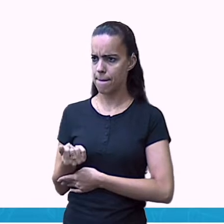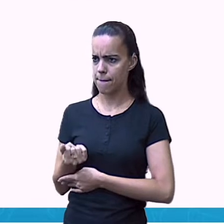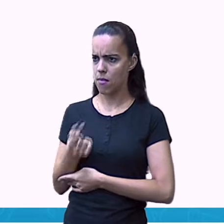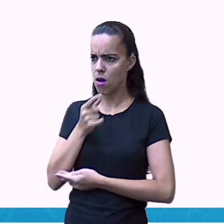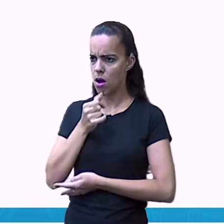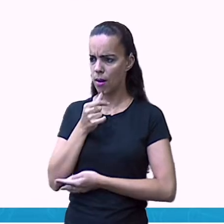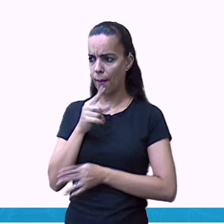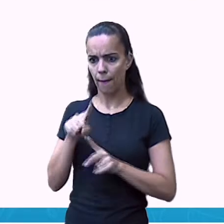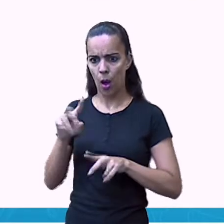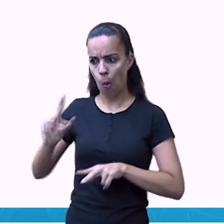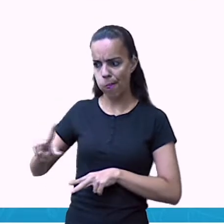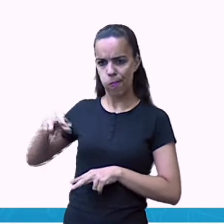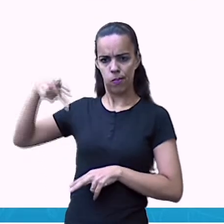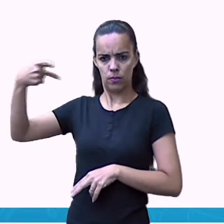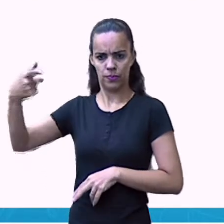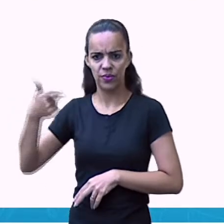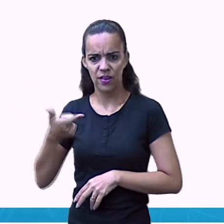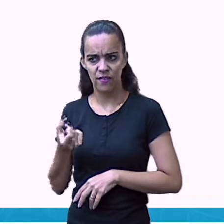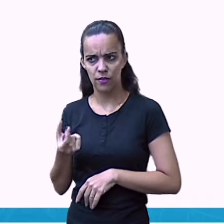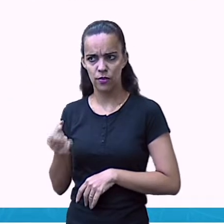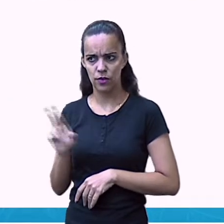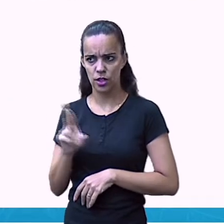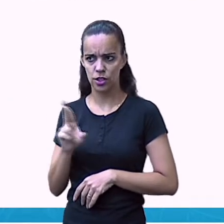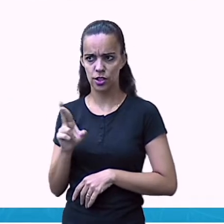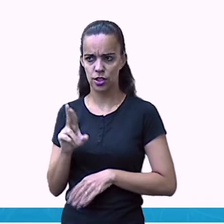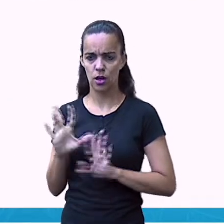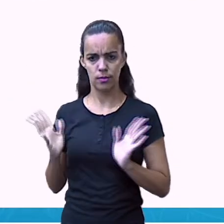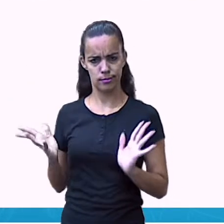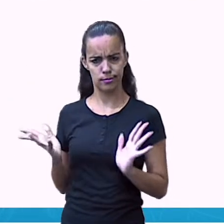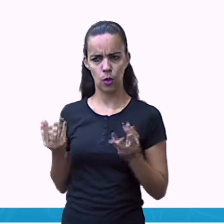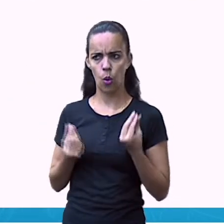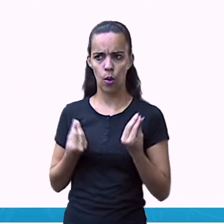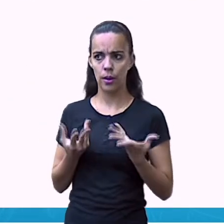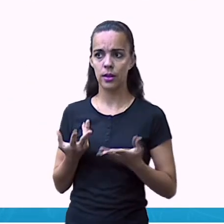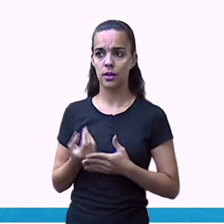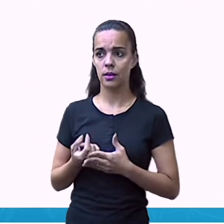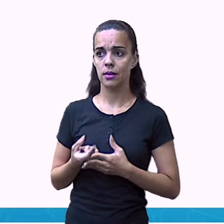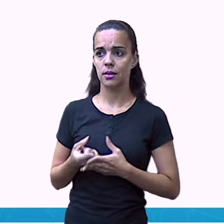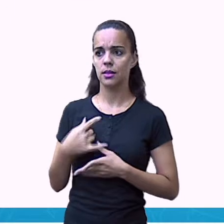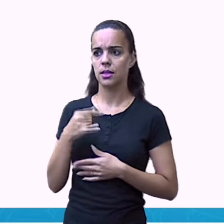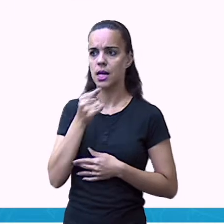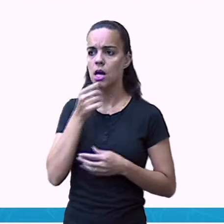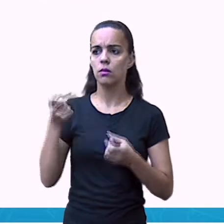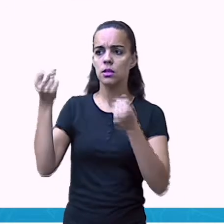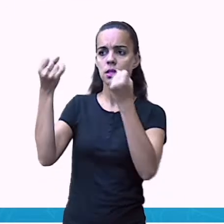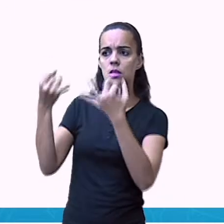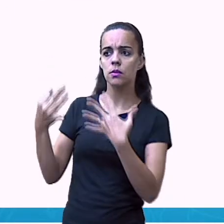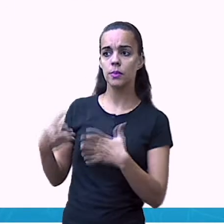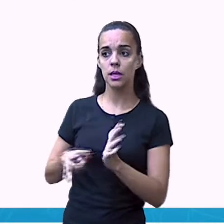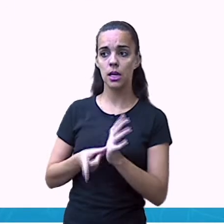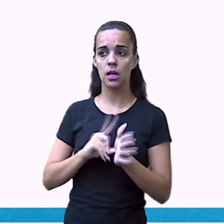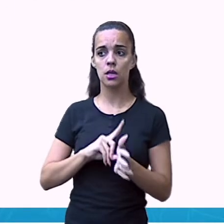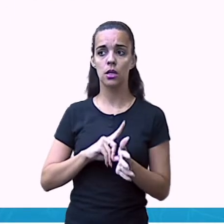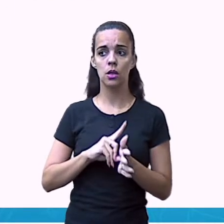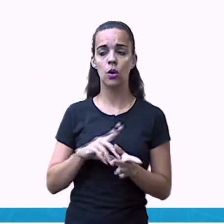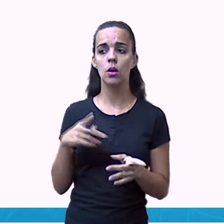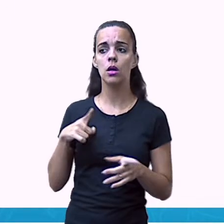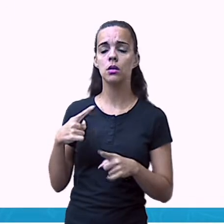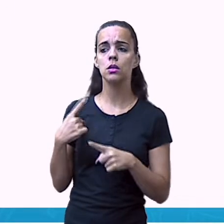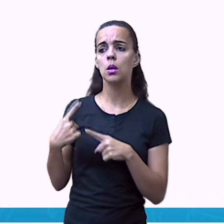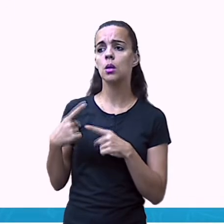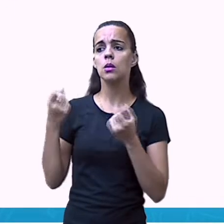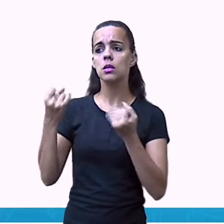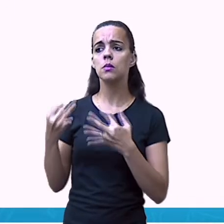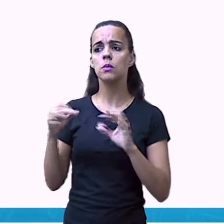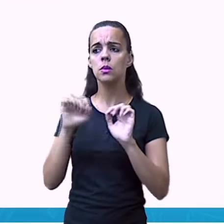custa R$20. Isso não pode acontecer. Isso tem que estar explicado antes e ser explícito